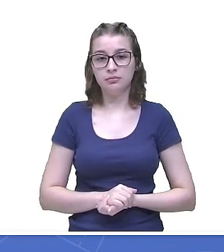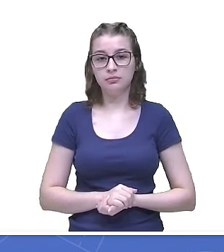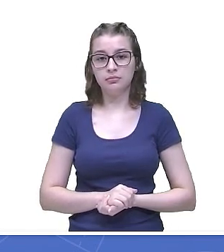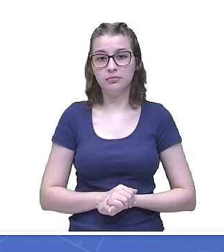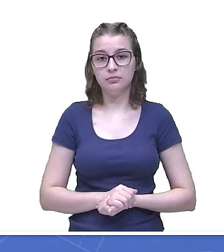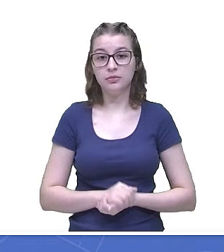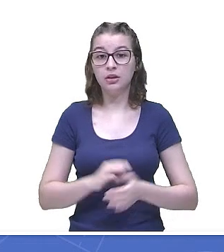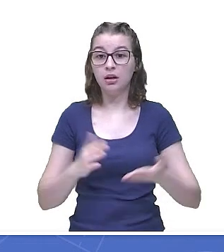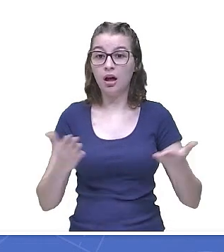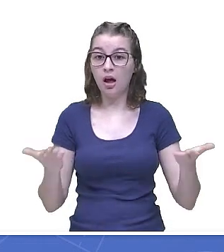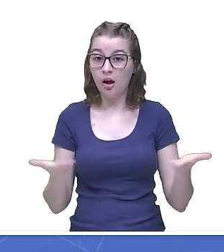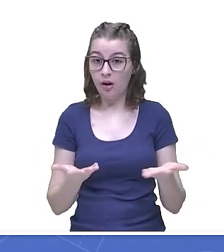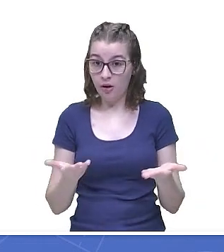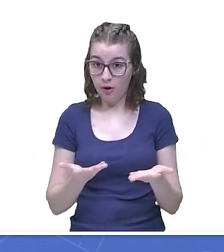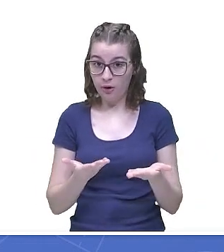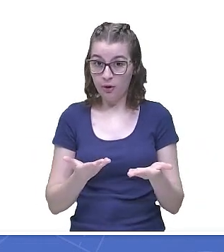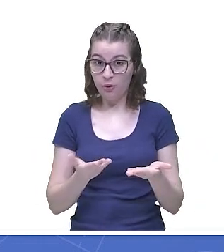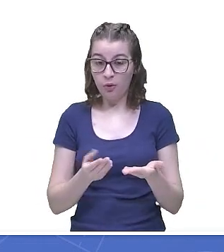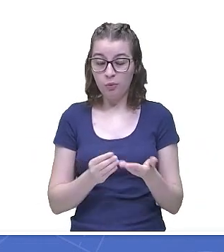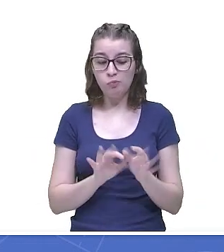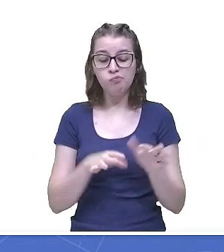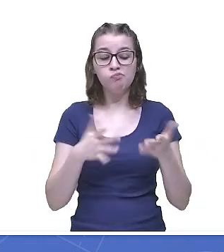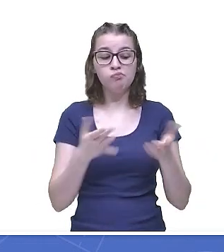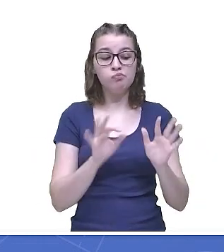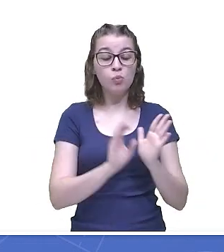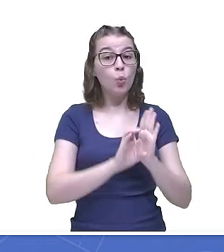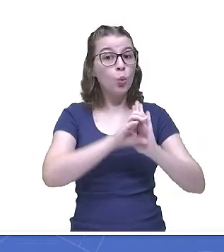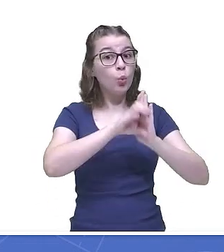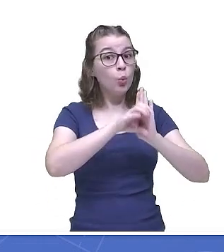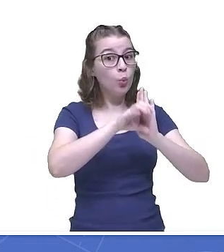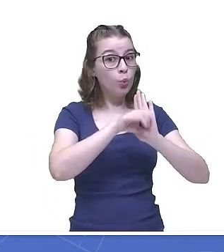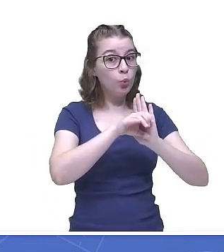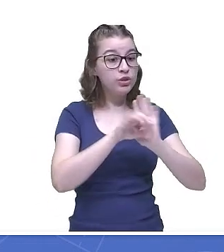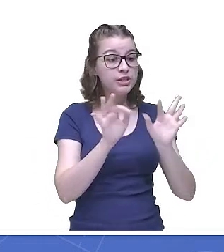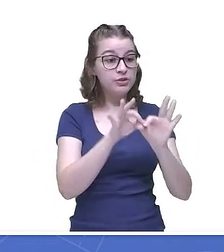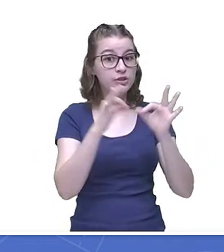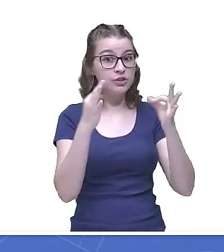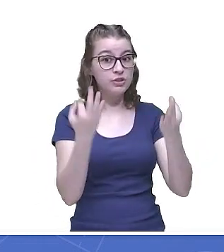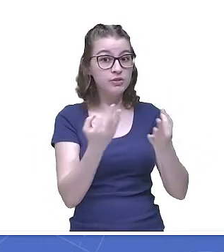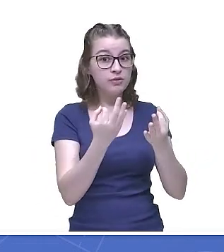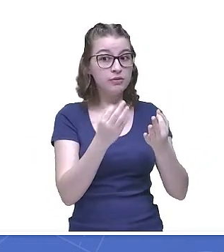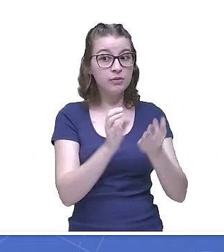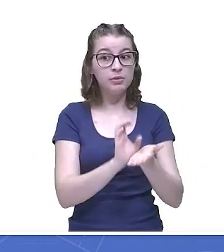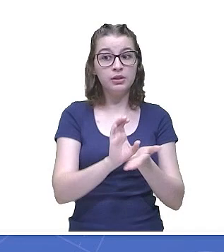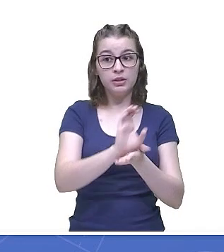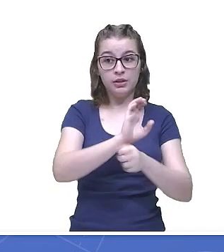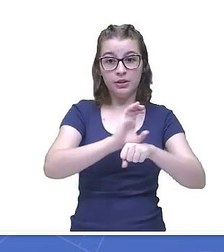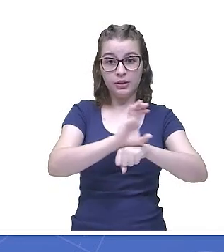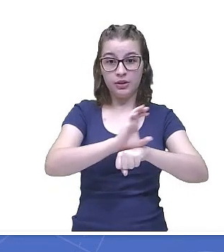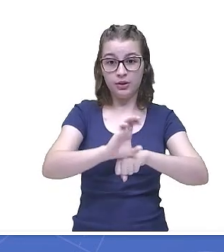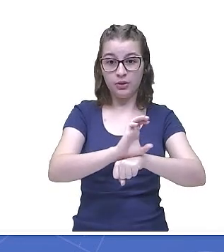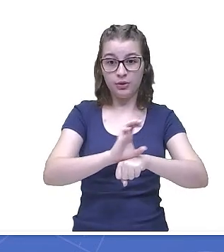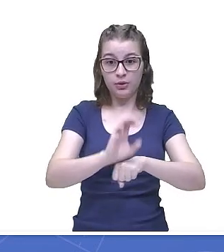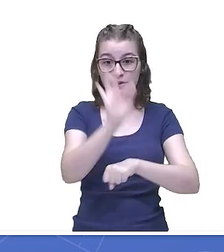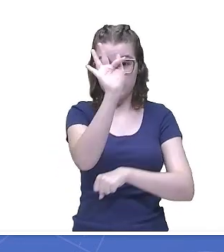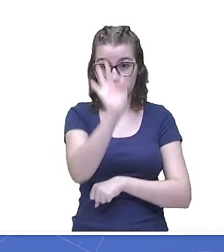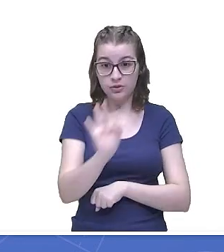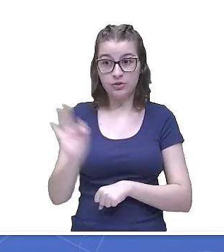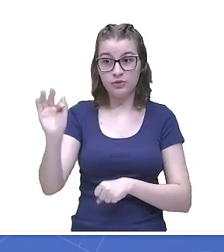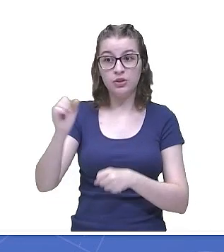trazer agora o conceito da família na Constituição Federal Brasileira de